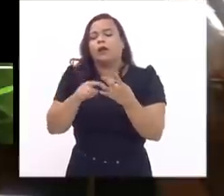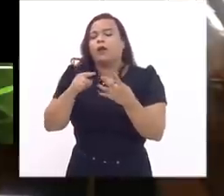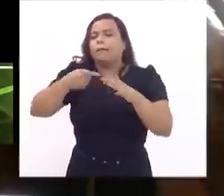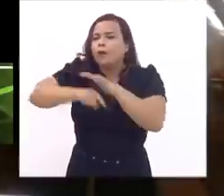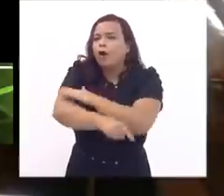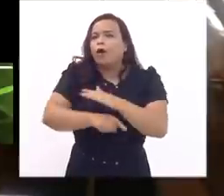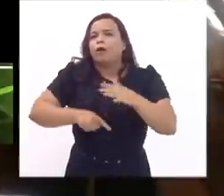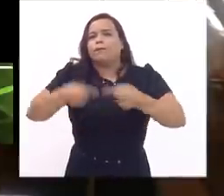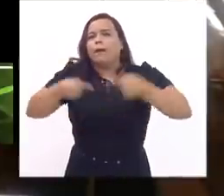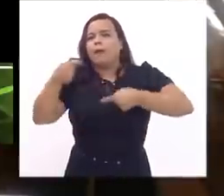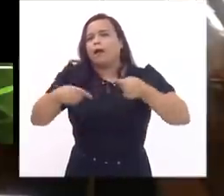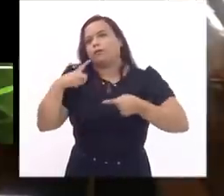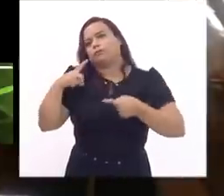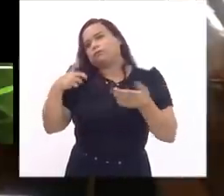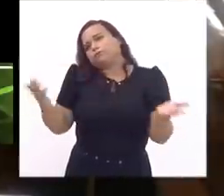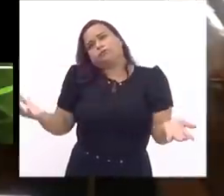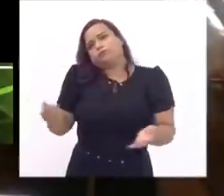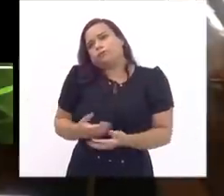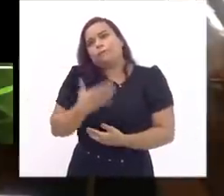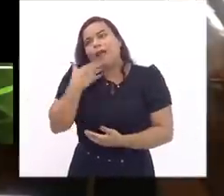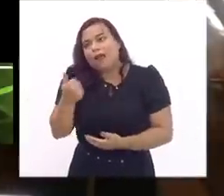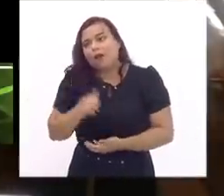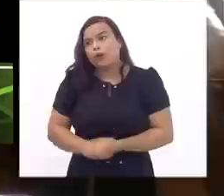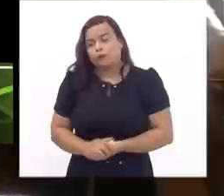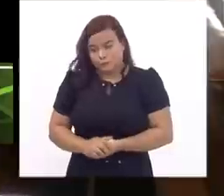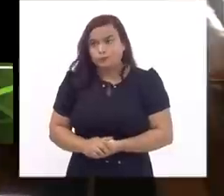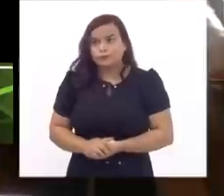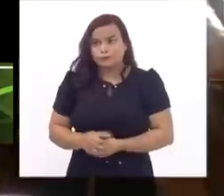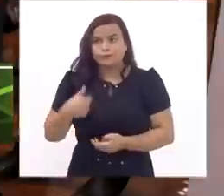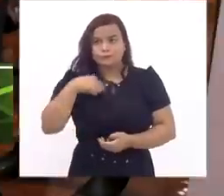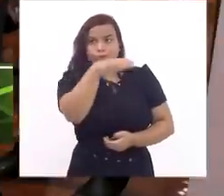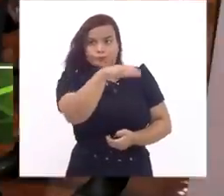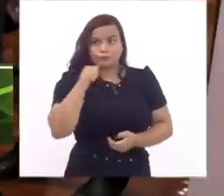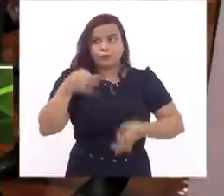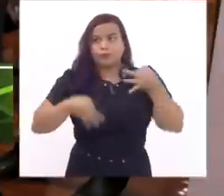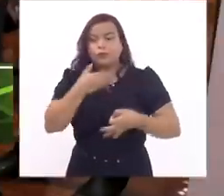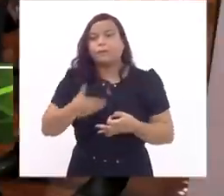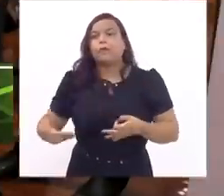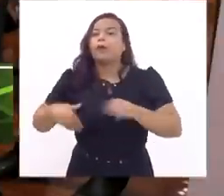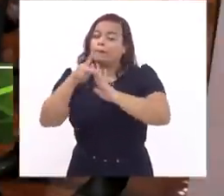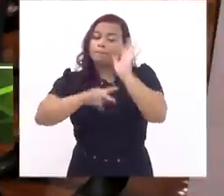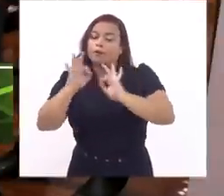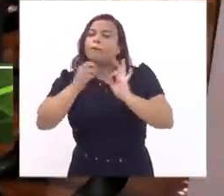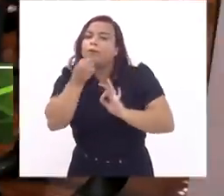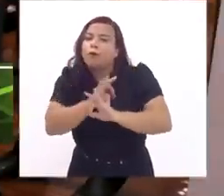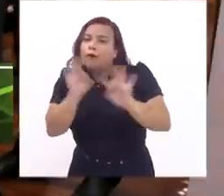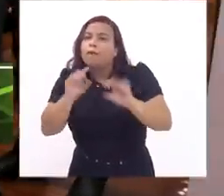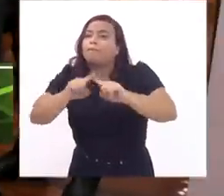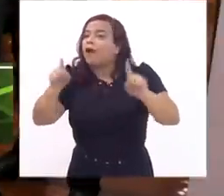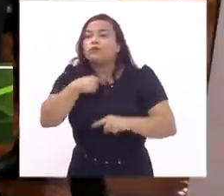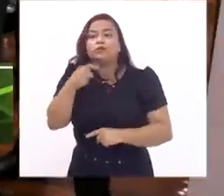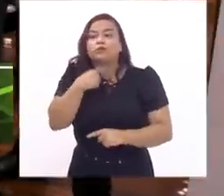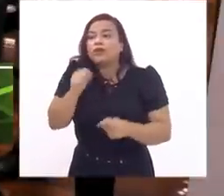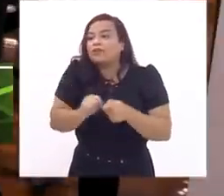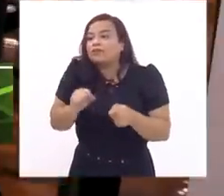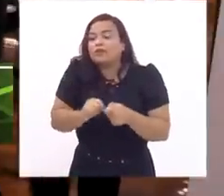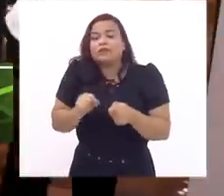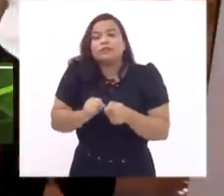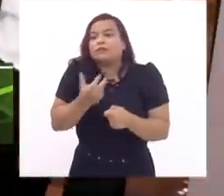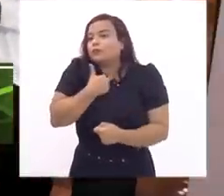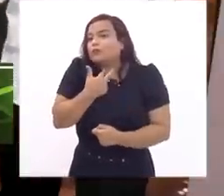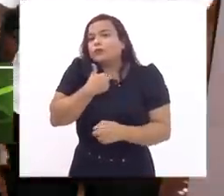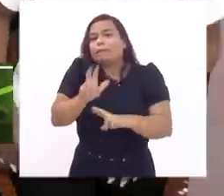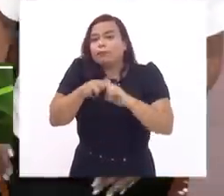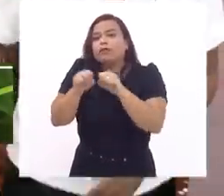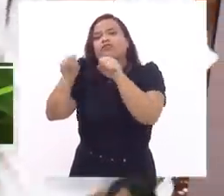debate. Retirada a 12ª. Então, vou convocar a audiência. É só por isso, o projeto é bom, mas não tem como fazer por causa do